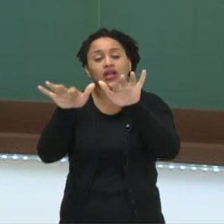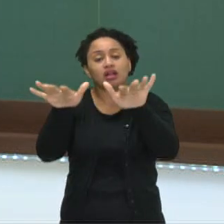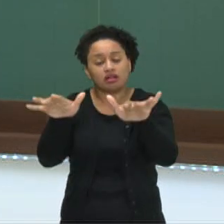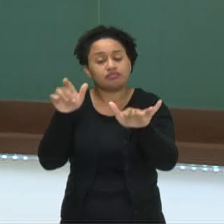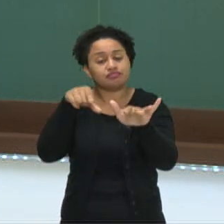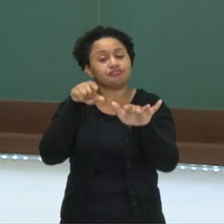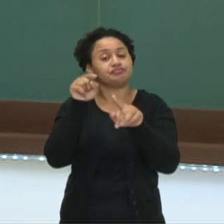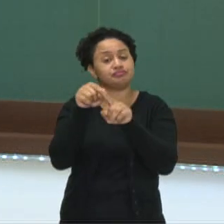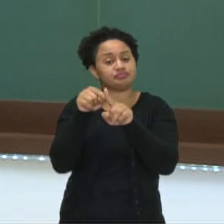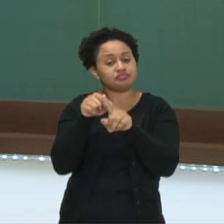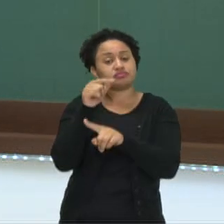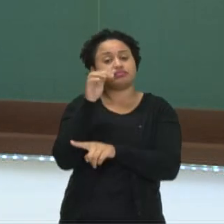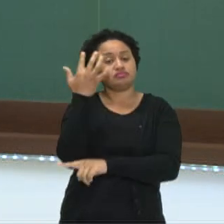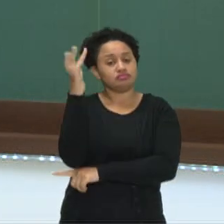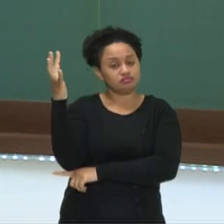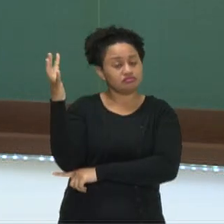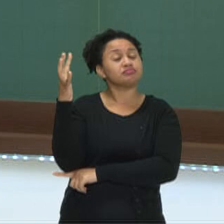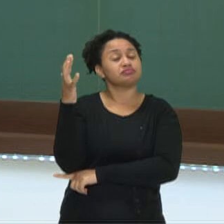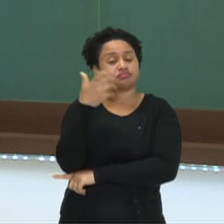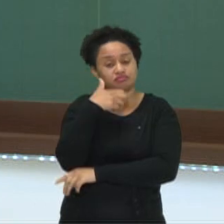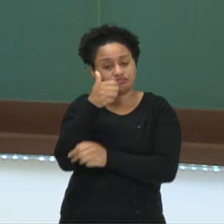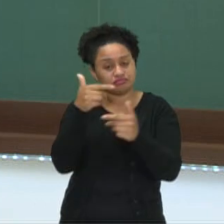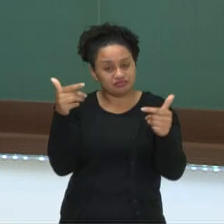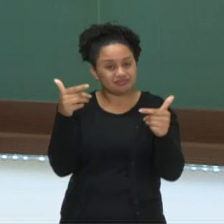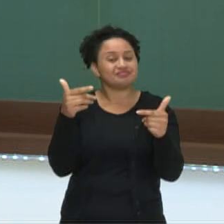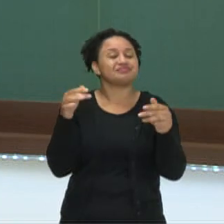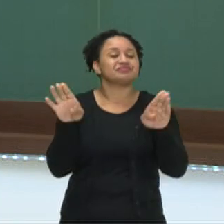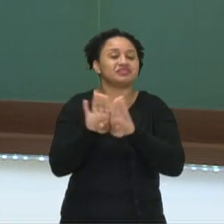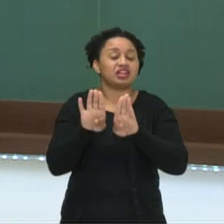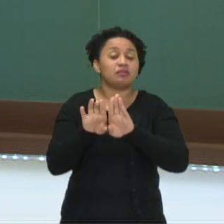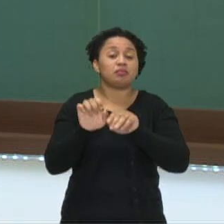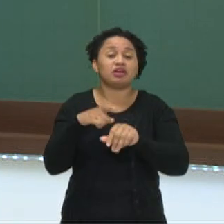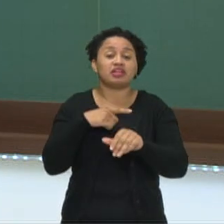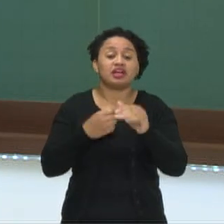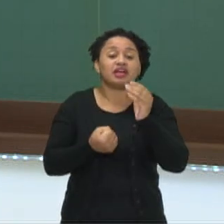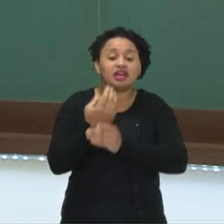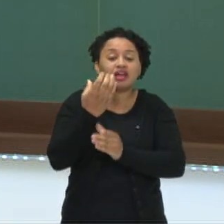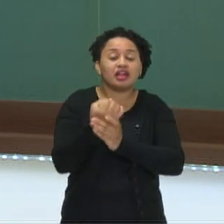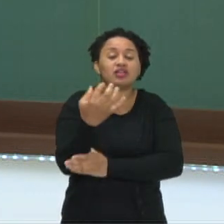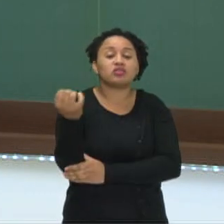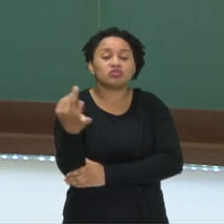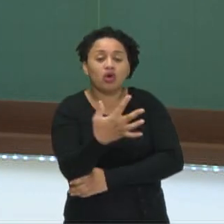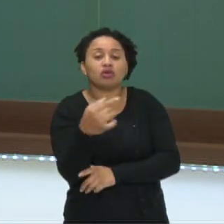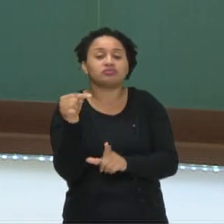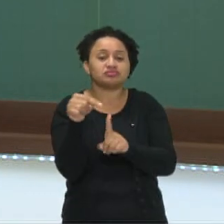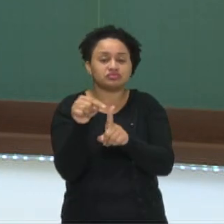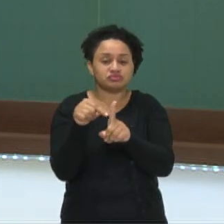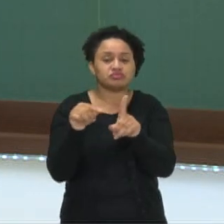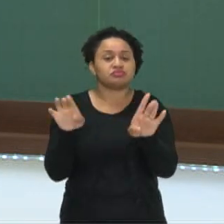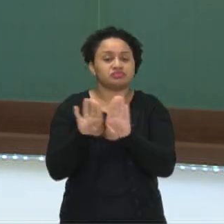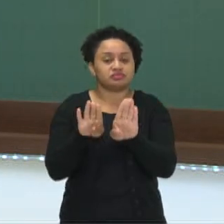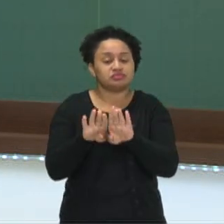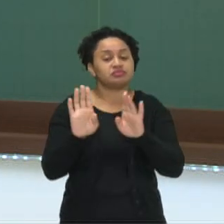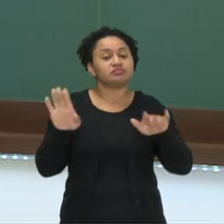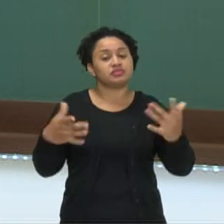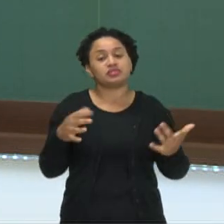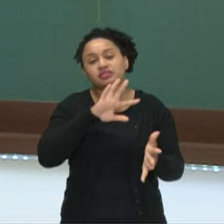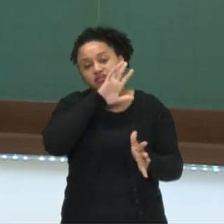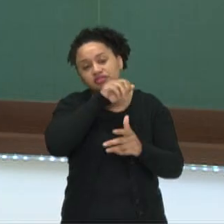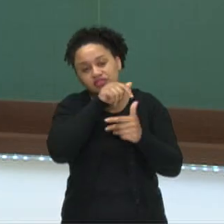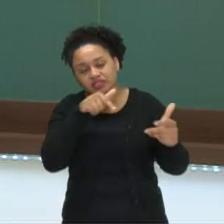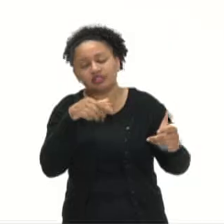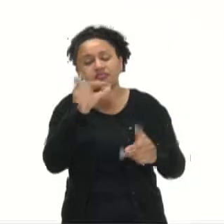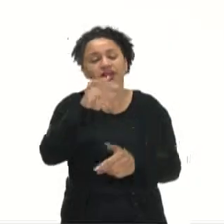espécie e principalmente vai ter novas espécies que vão surgir ali. Então os animais,